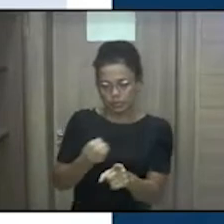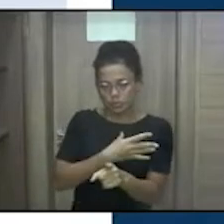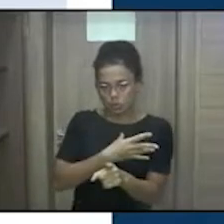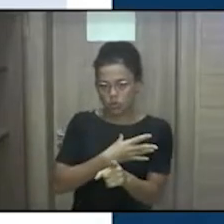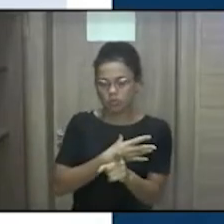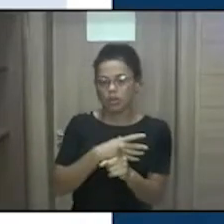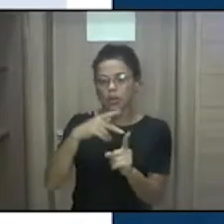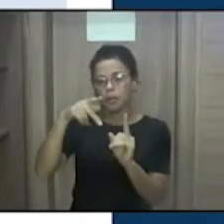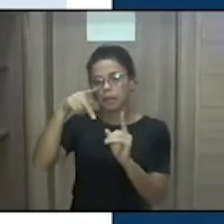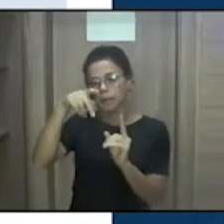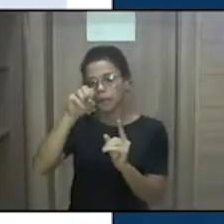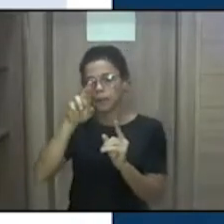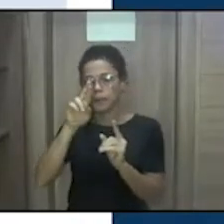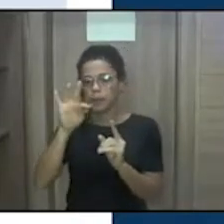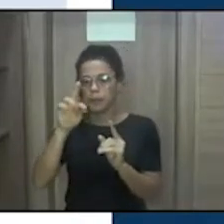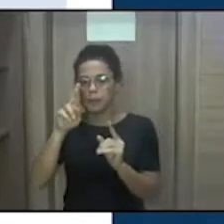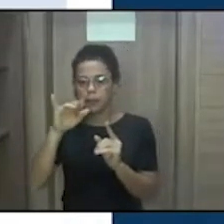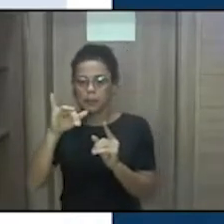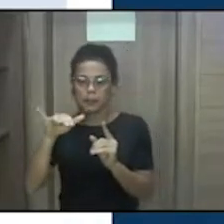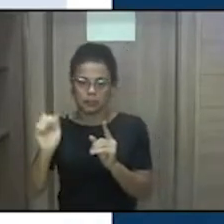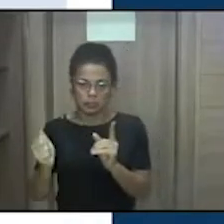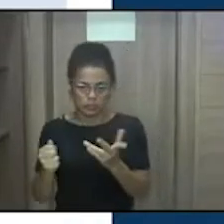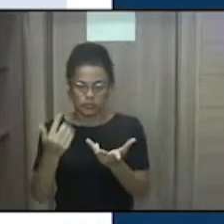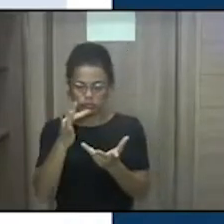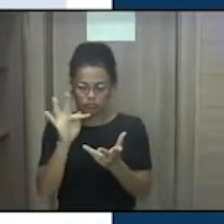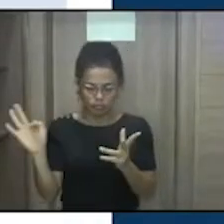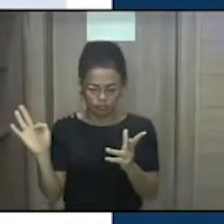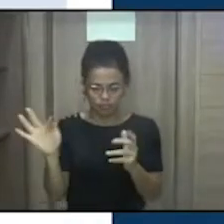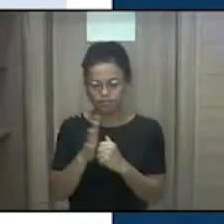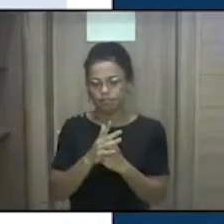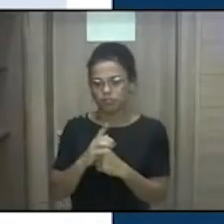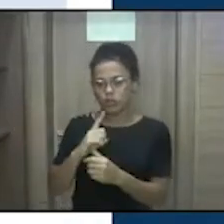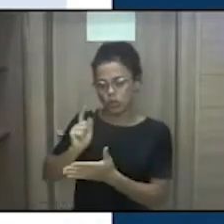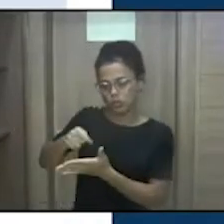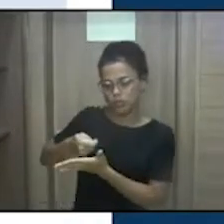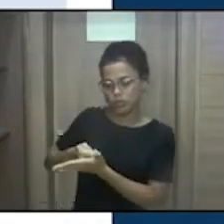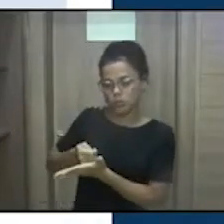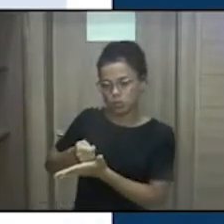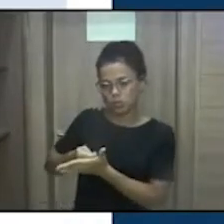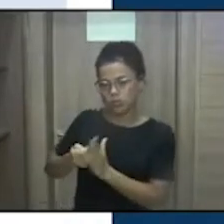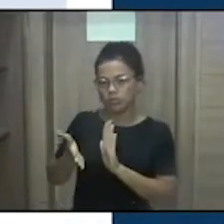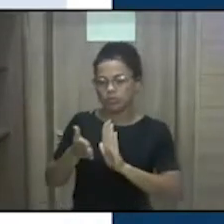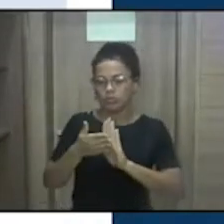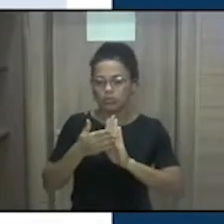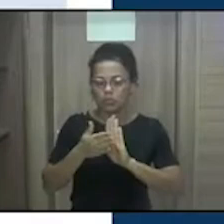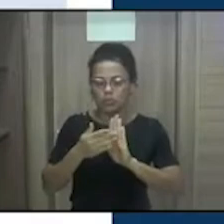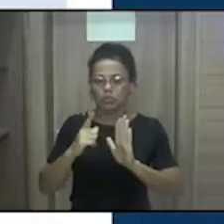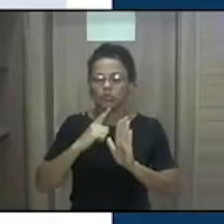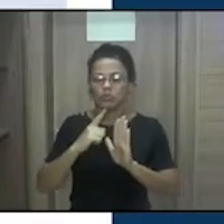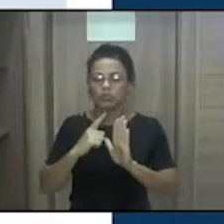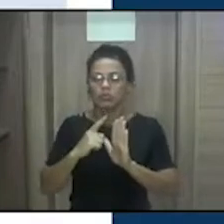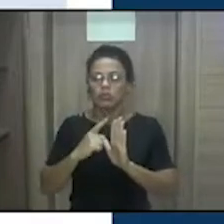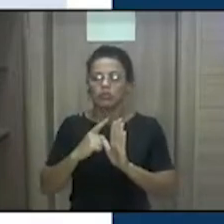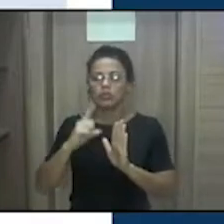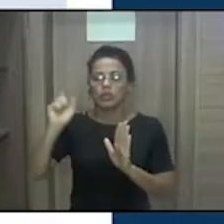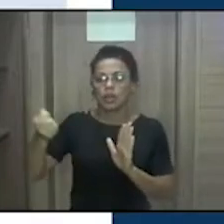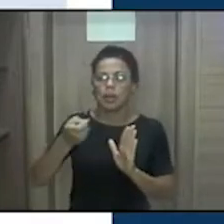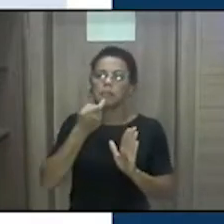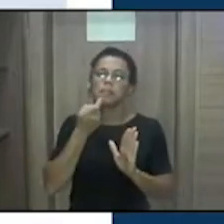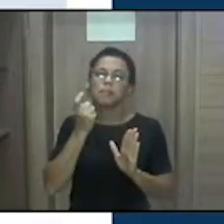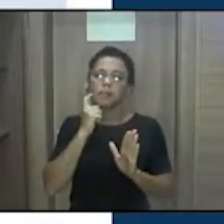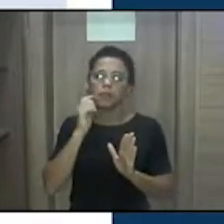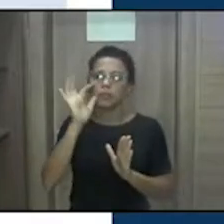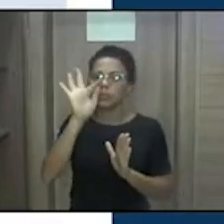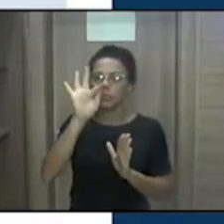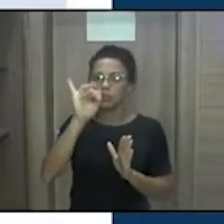de financiamento, né, da Instituição Federal. Também o estímulo à obrigatoriedade da oferta de próteses fixas unitárias.